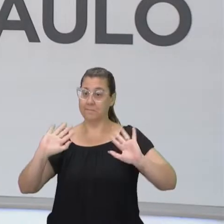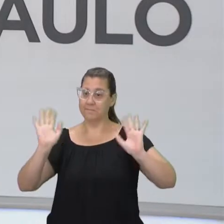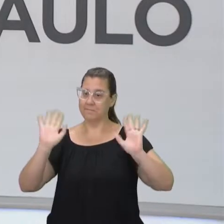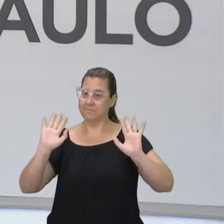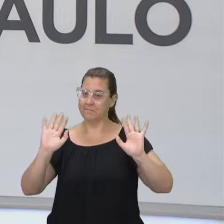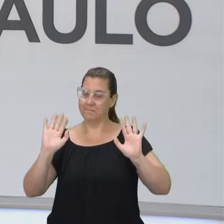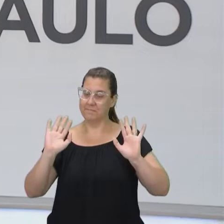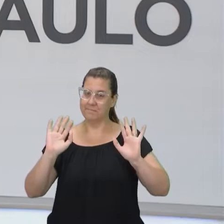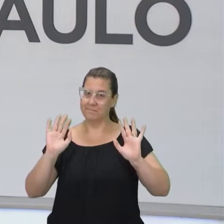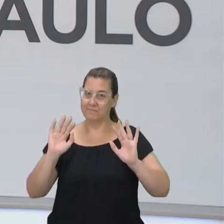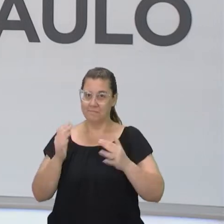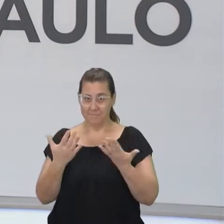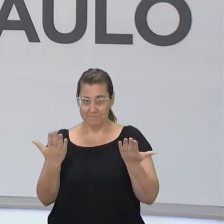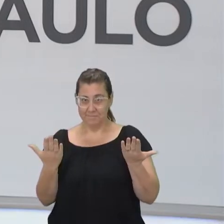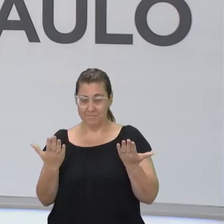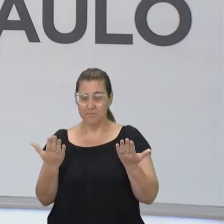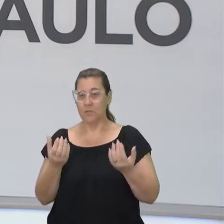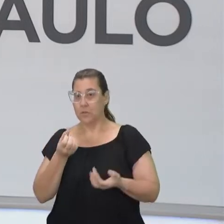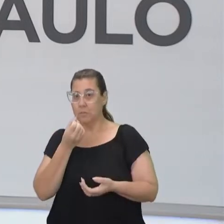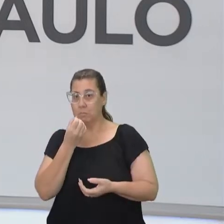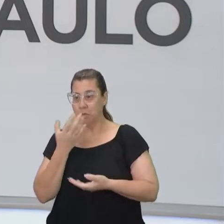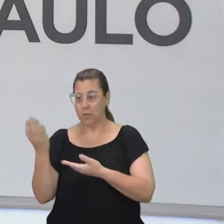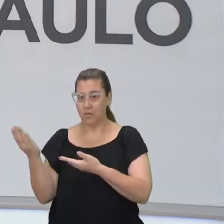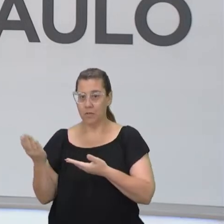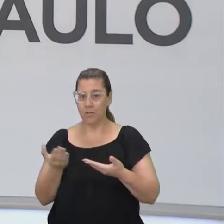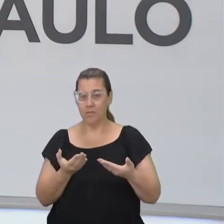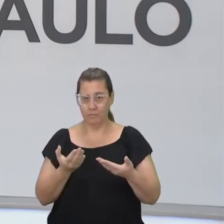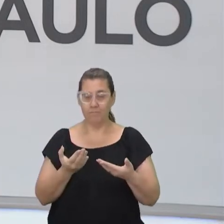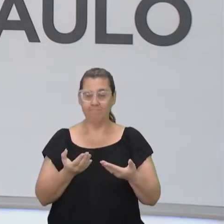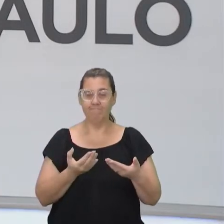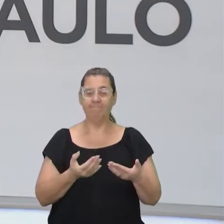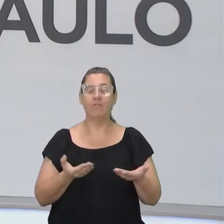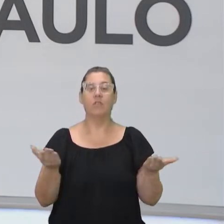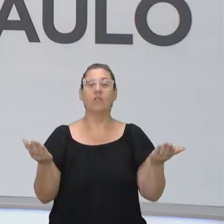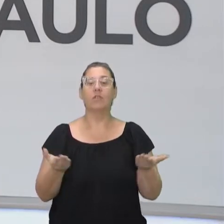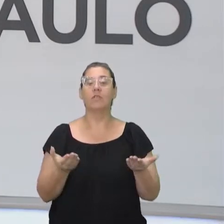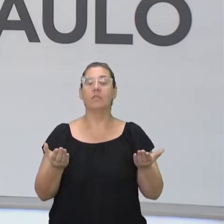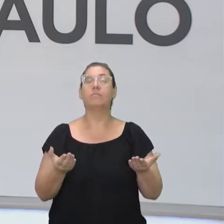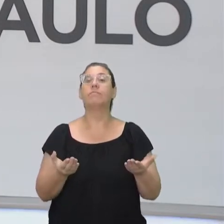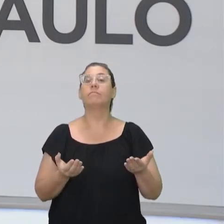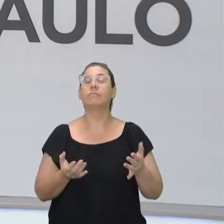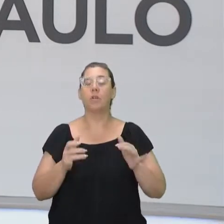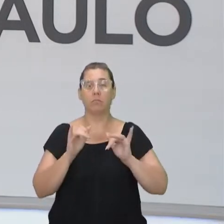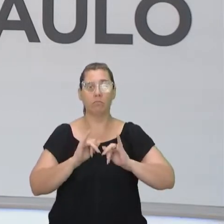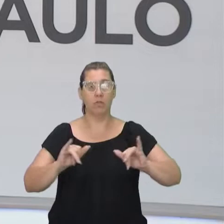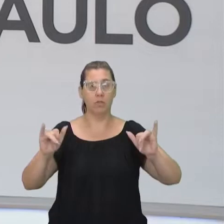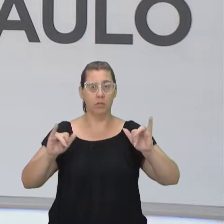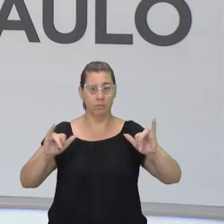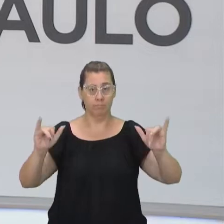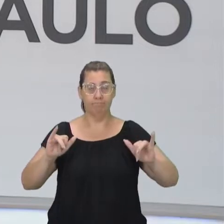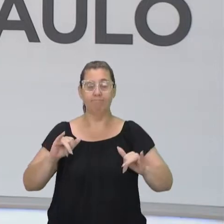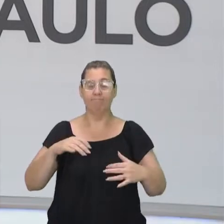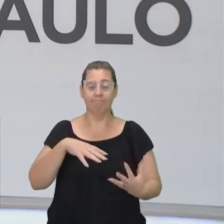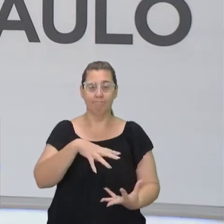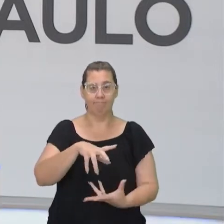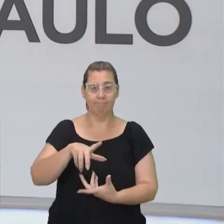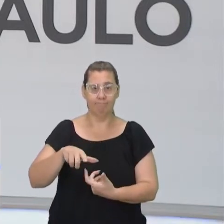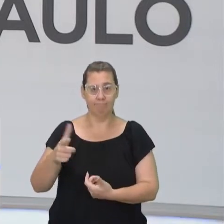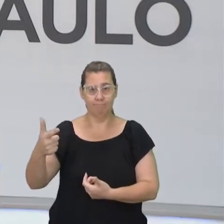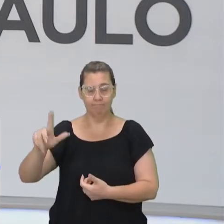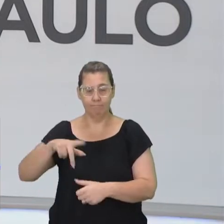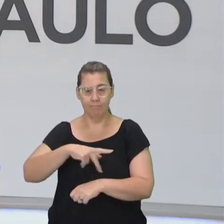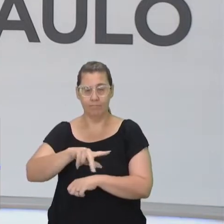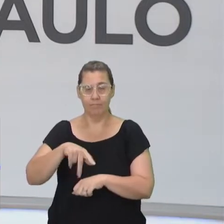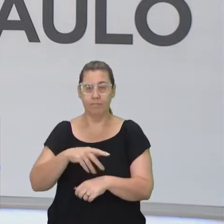Olá, queridíssimos estudantes, bem-vindo ao Observatório da Imprensa Internacional. Eu sou o professor Mauro Marcel e estou aqui